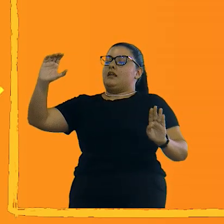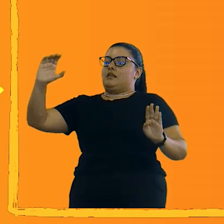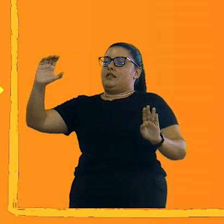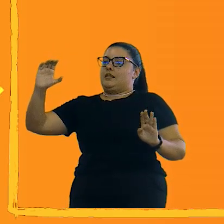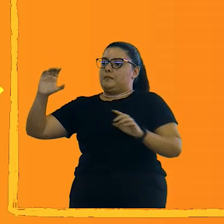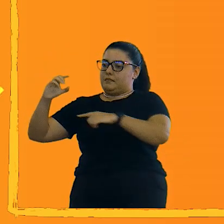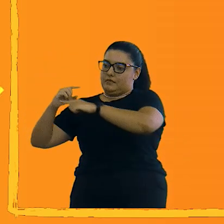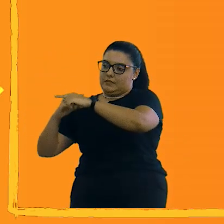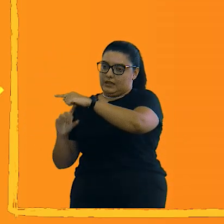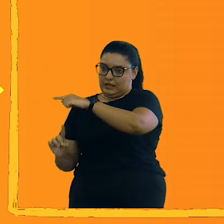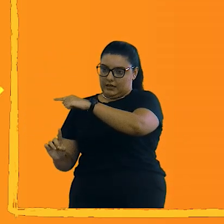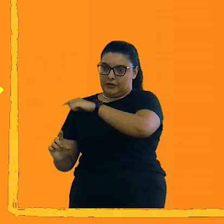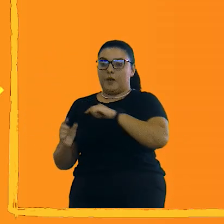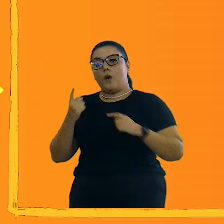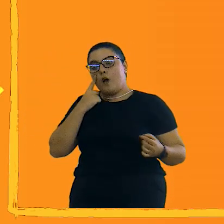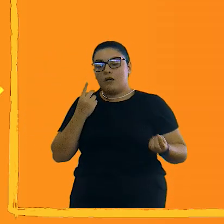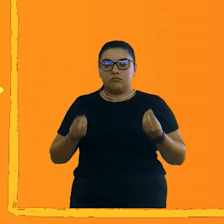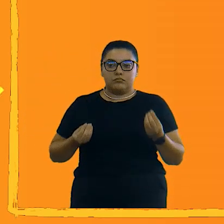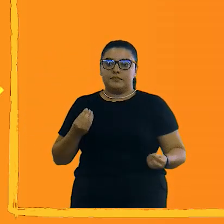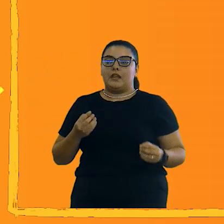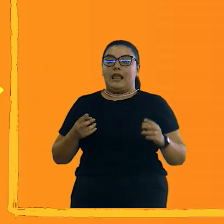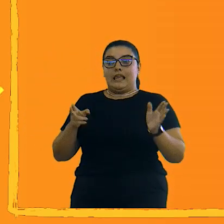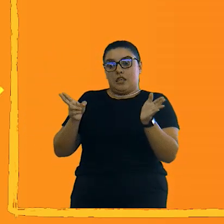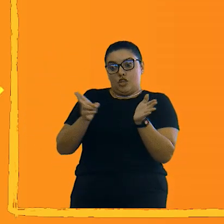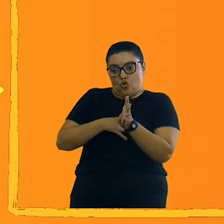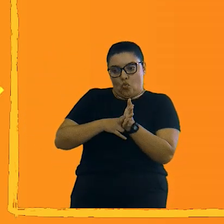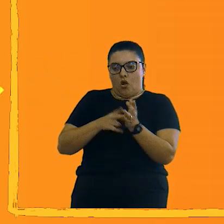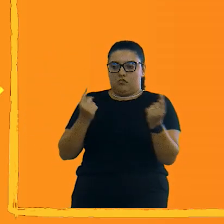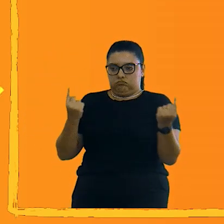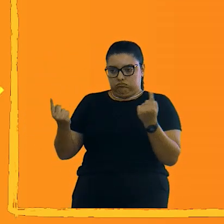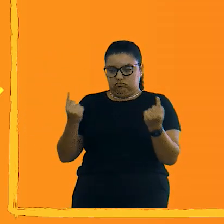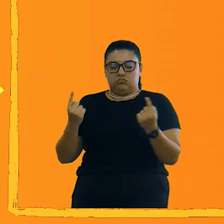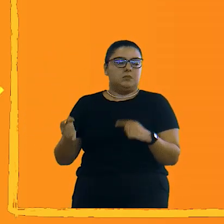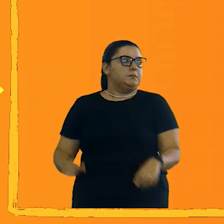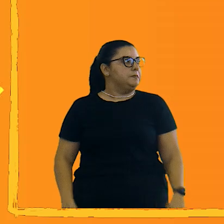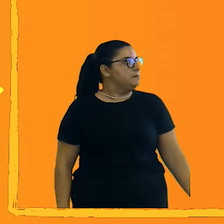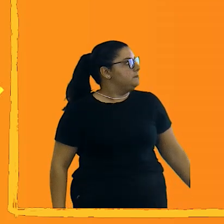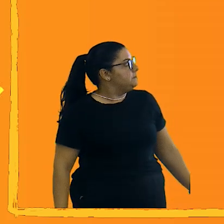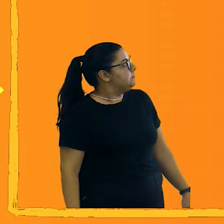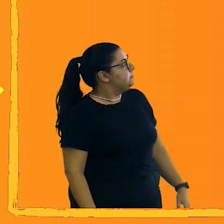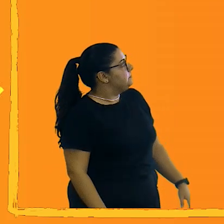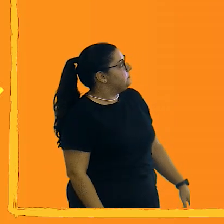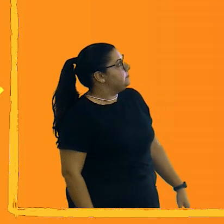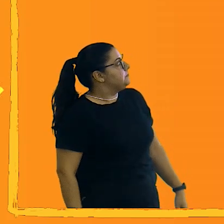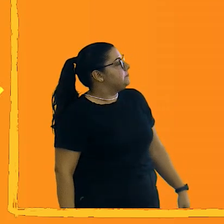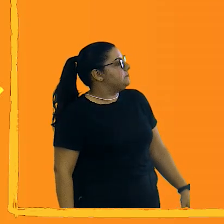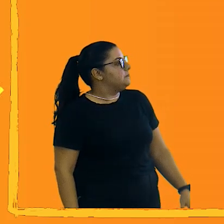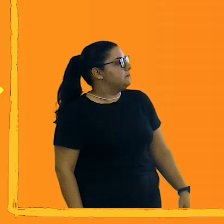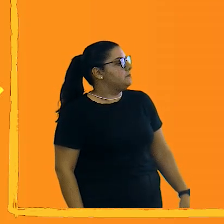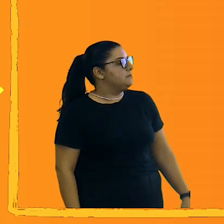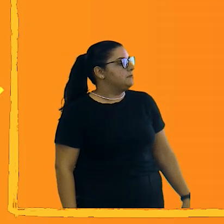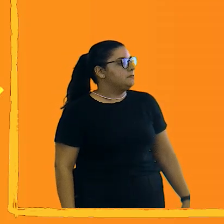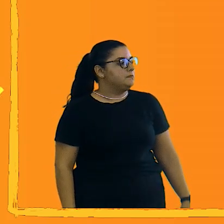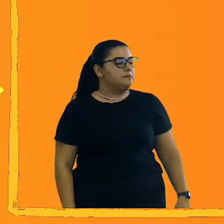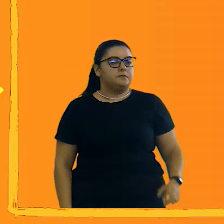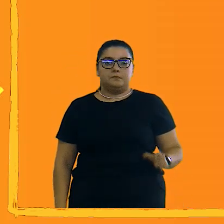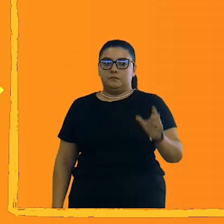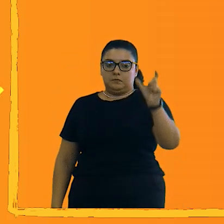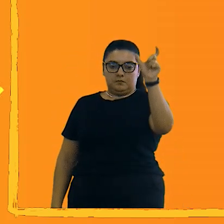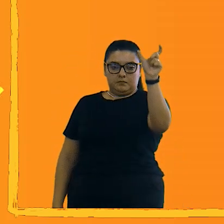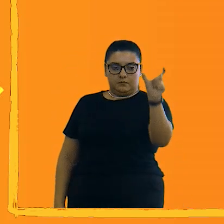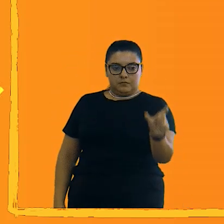so d a so b = c sobre D pessoal uma razão de um